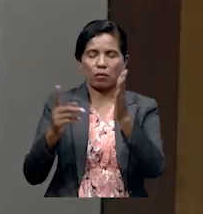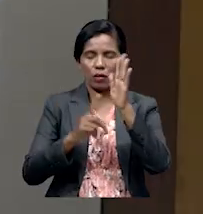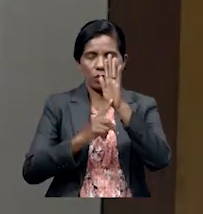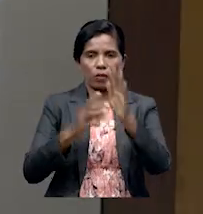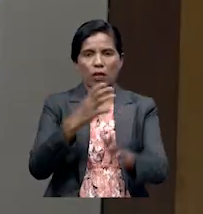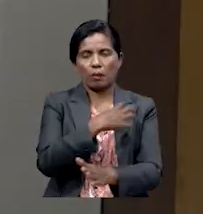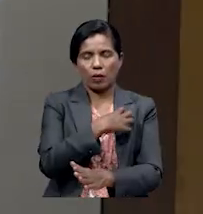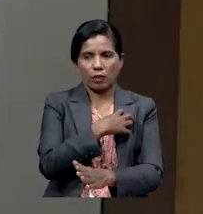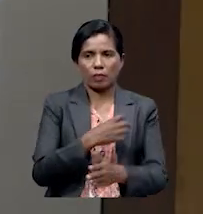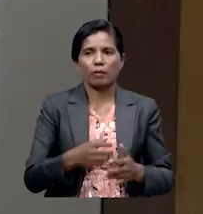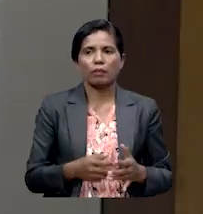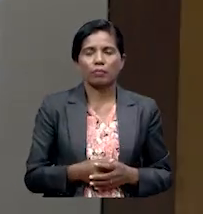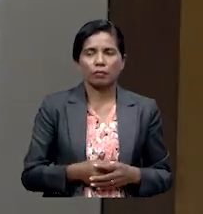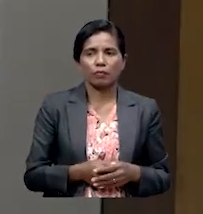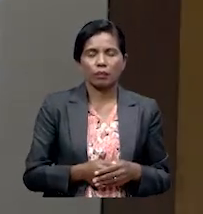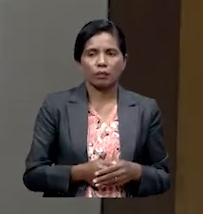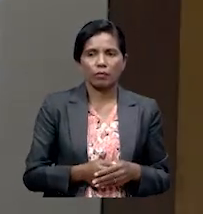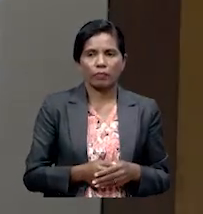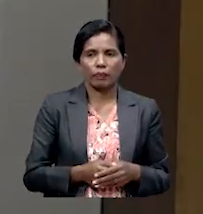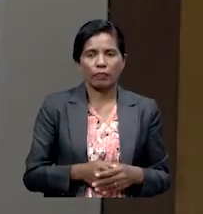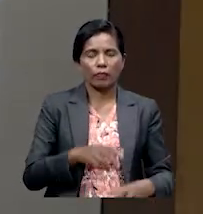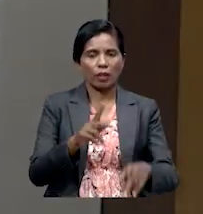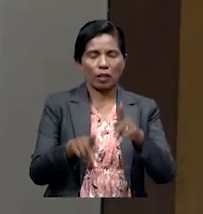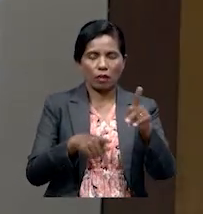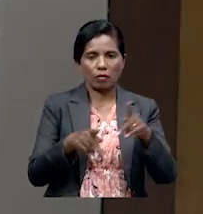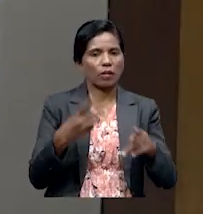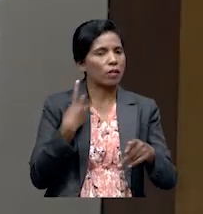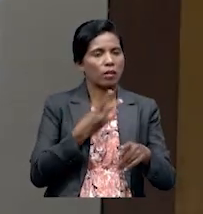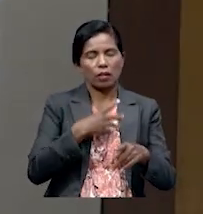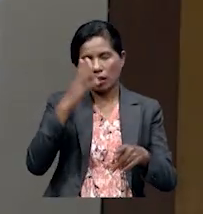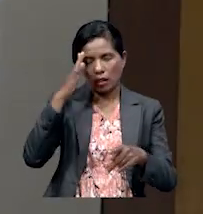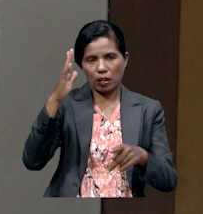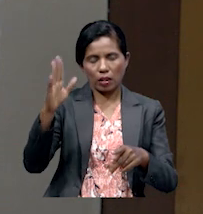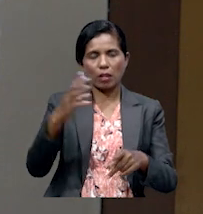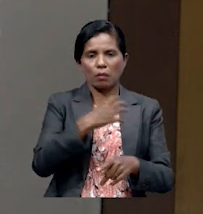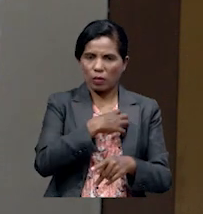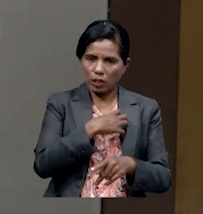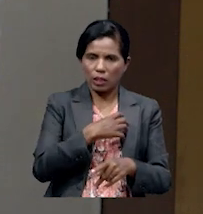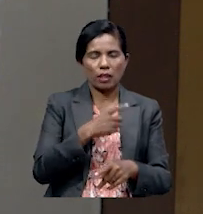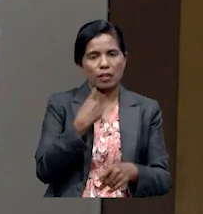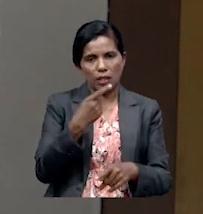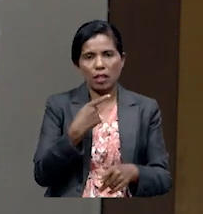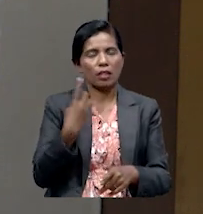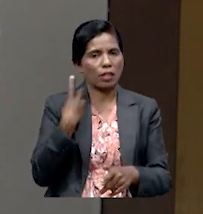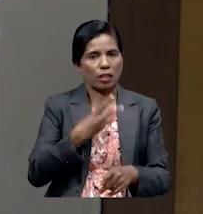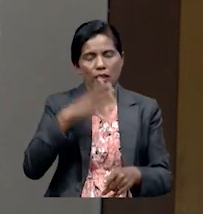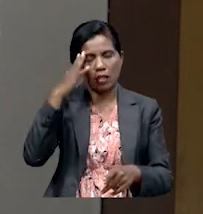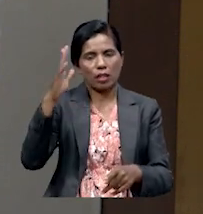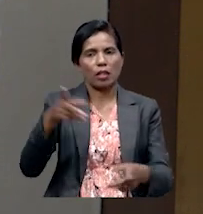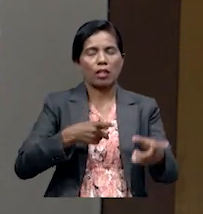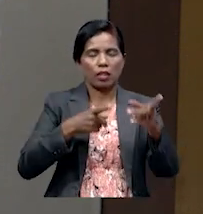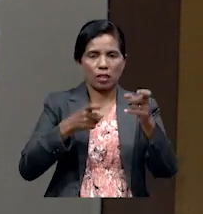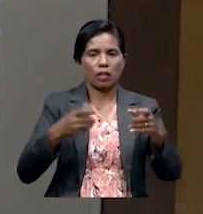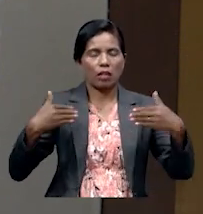PNTL kunum balu ema balu ha itelah tene se oknum mo ema nebe mak tiru